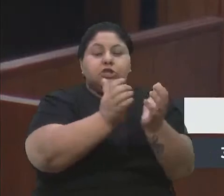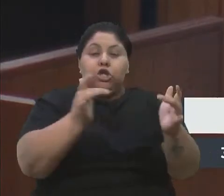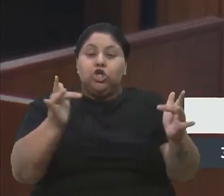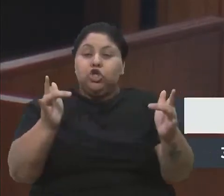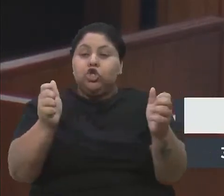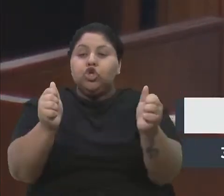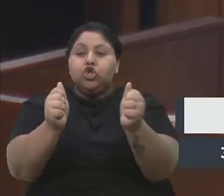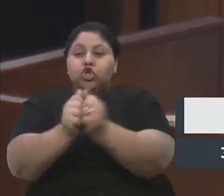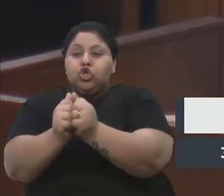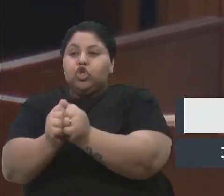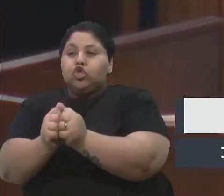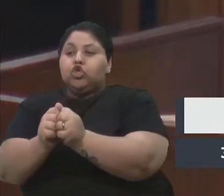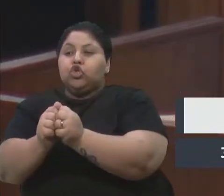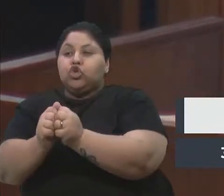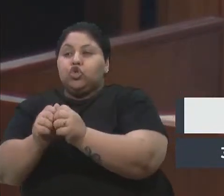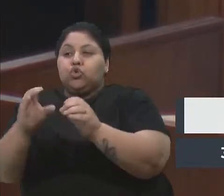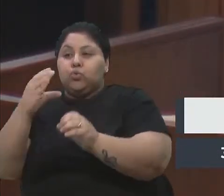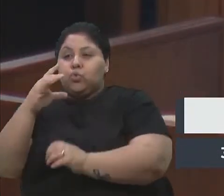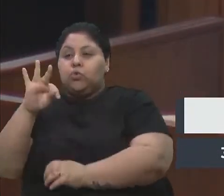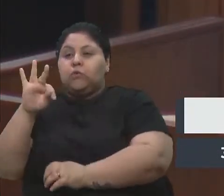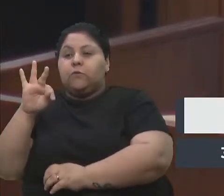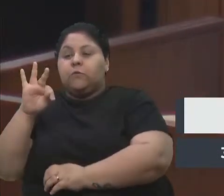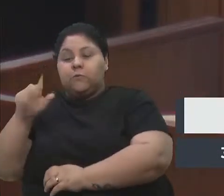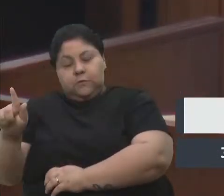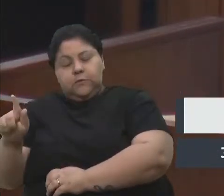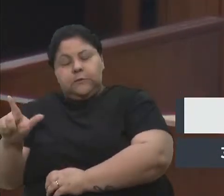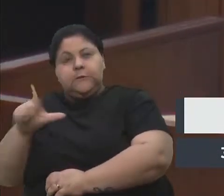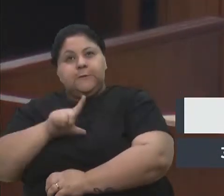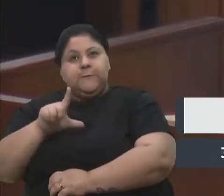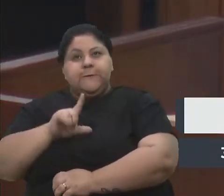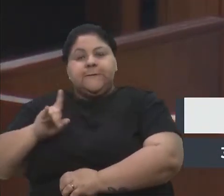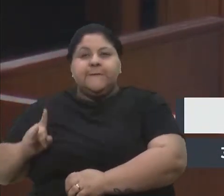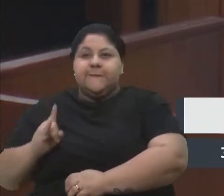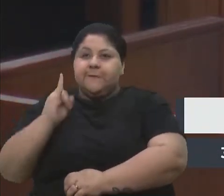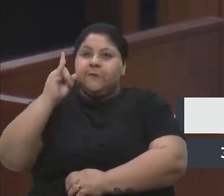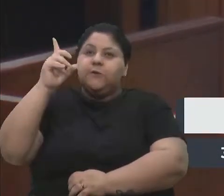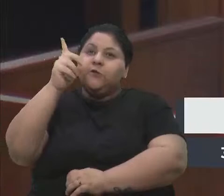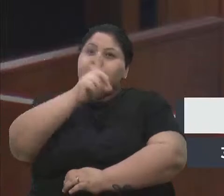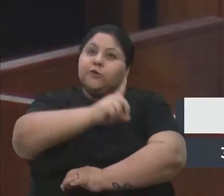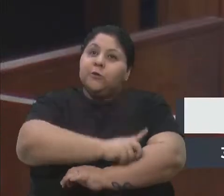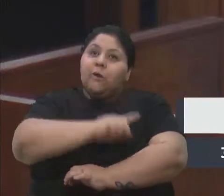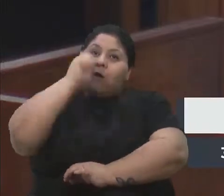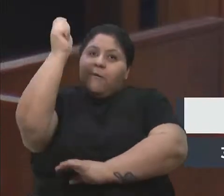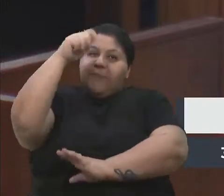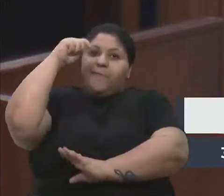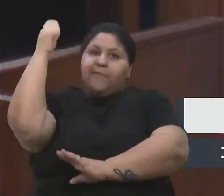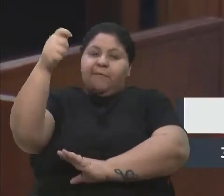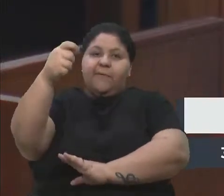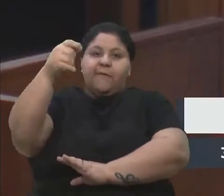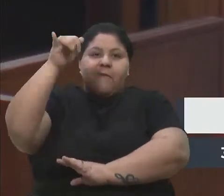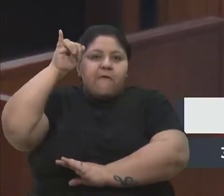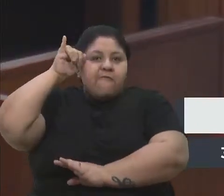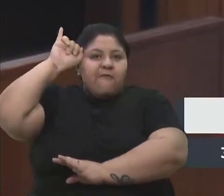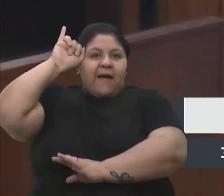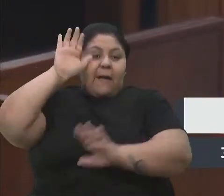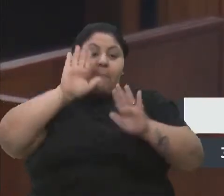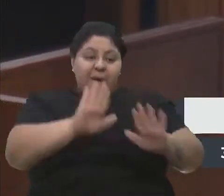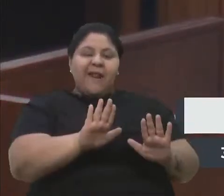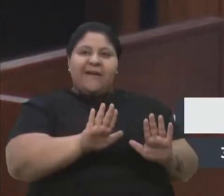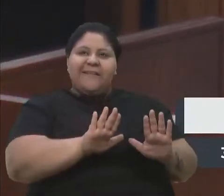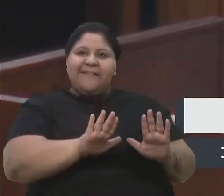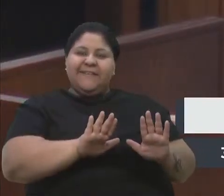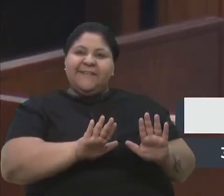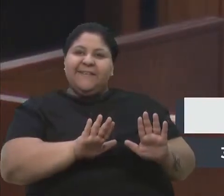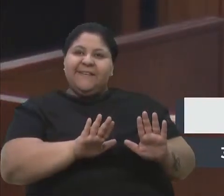CTGs. Teve, nos últimos dias, o torneio de vaca parada, sensacional, os estudantes das nossas escolas